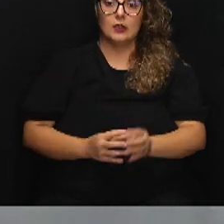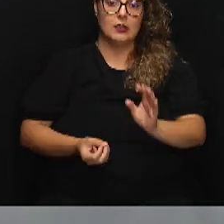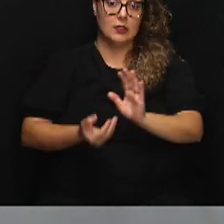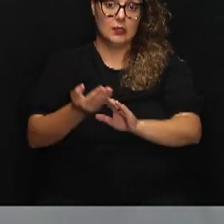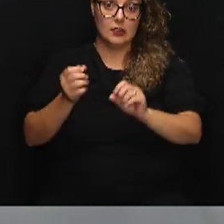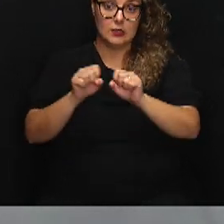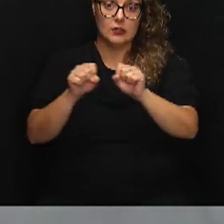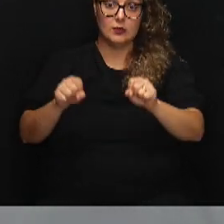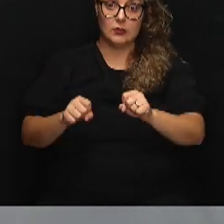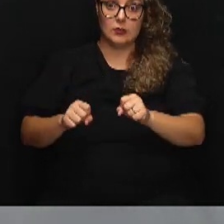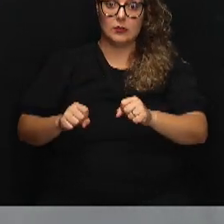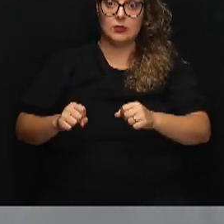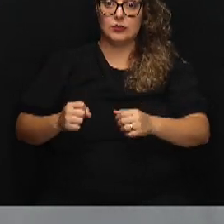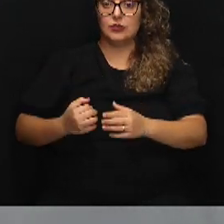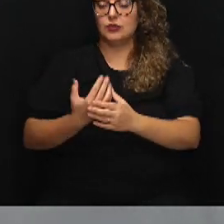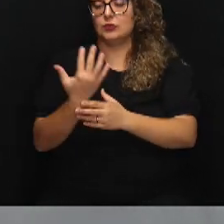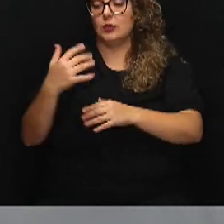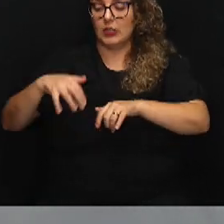de raízes,